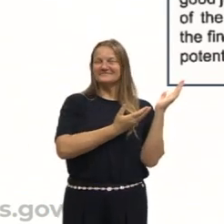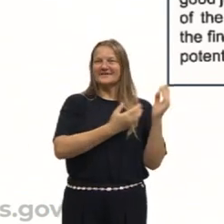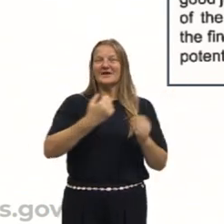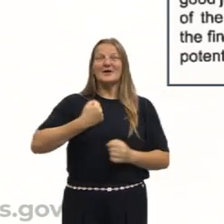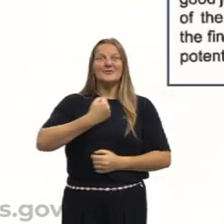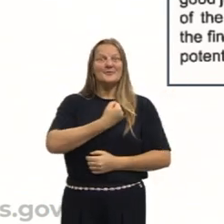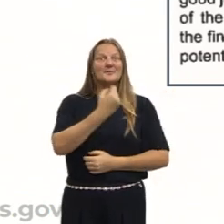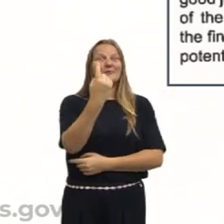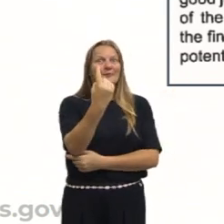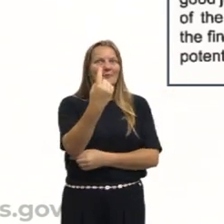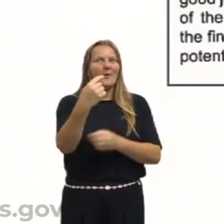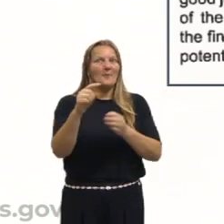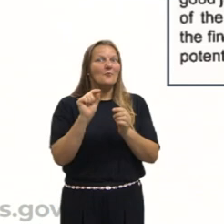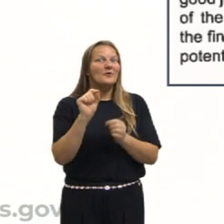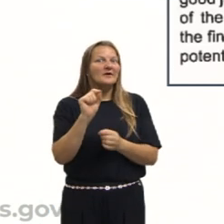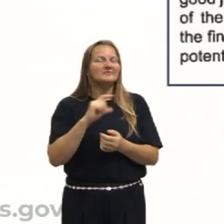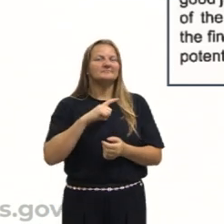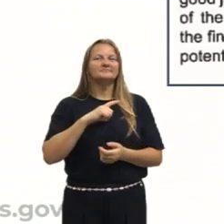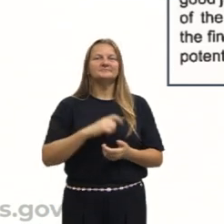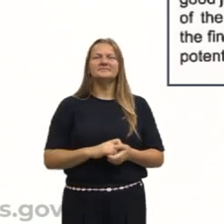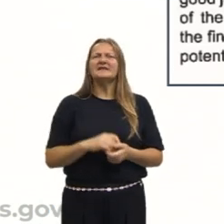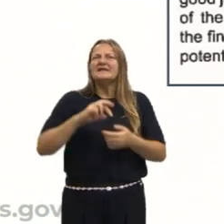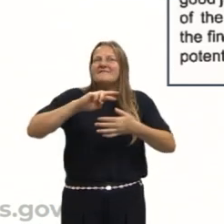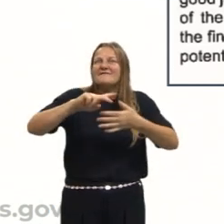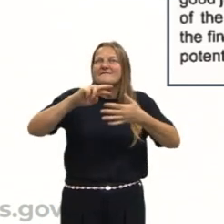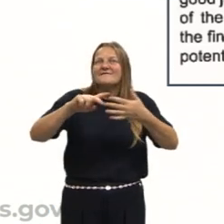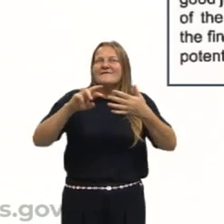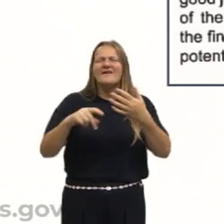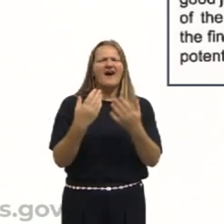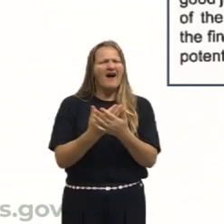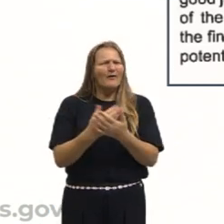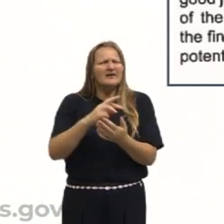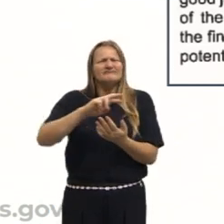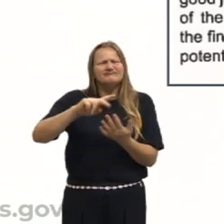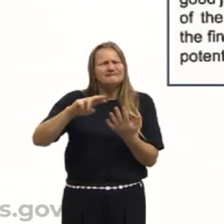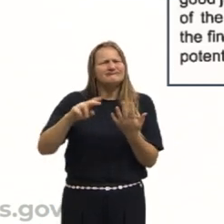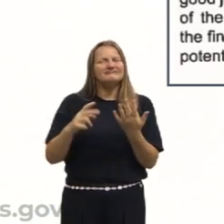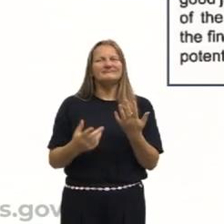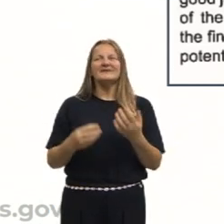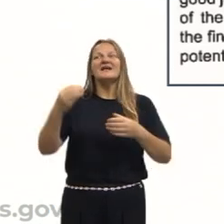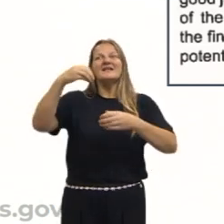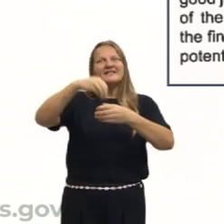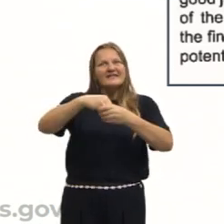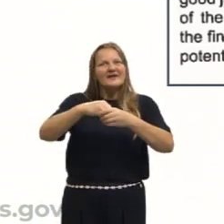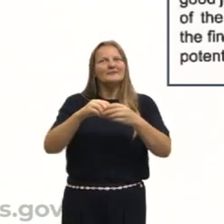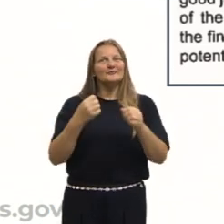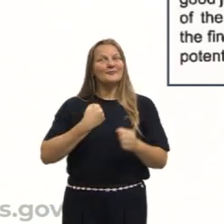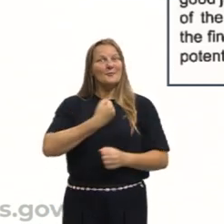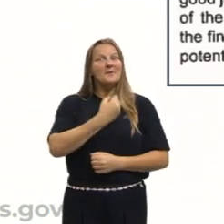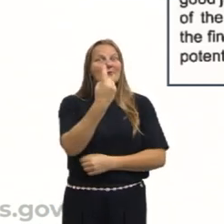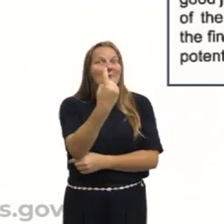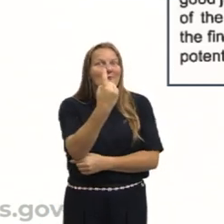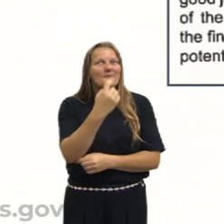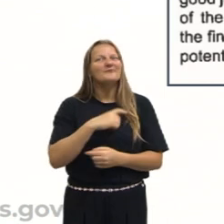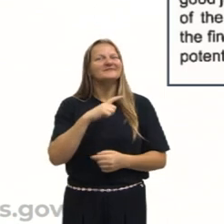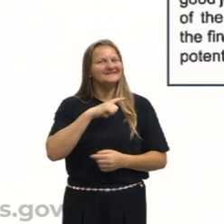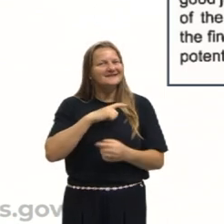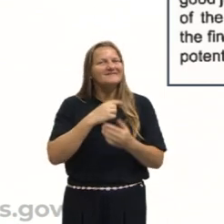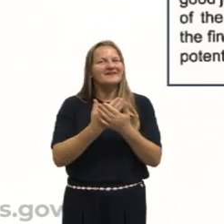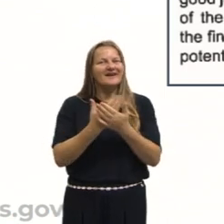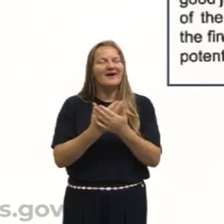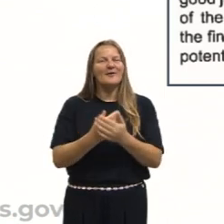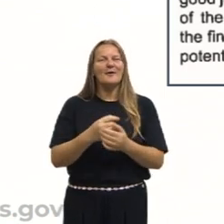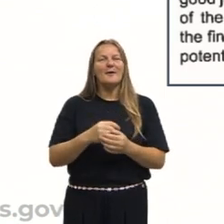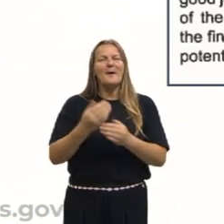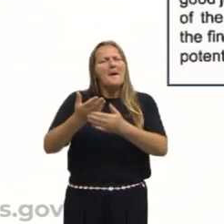1 nós tivemos várias aulas ó várias aulas dentro da Questão número 1 nós tivemos o passado